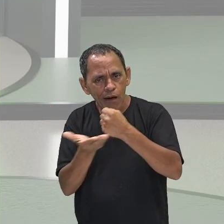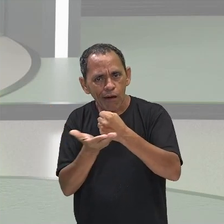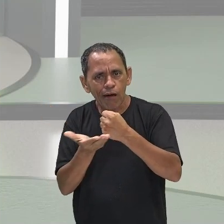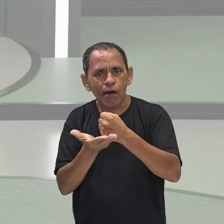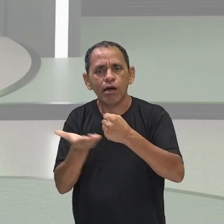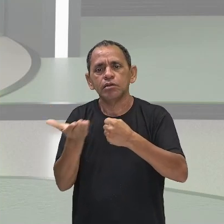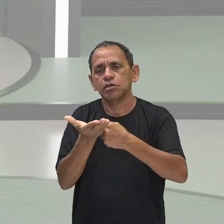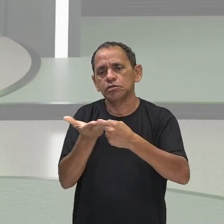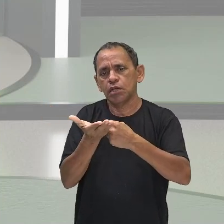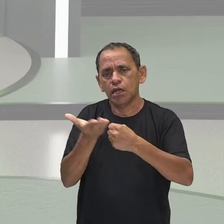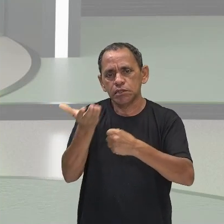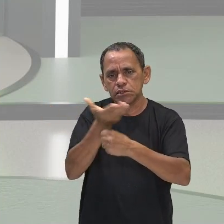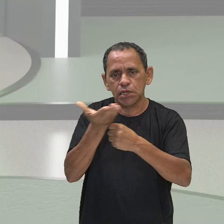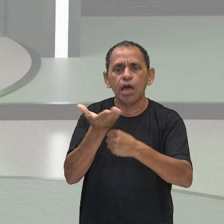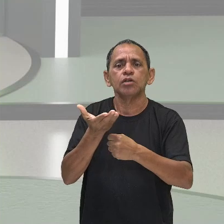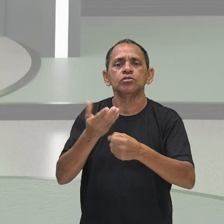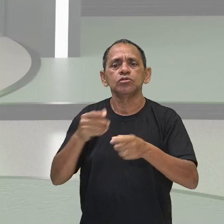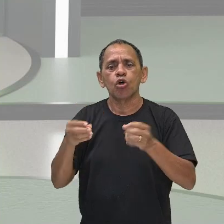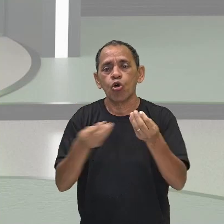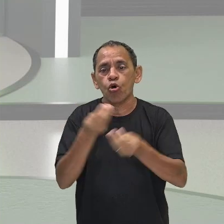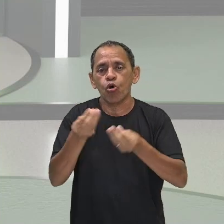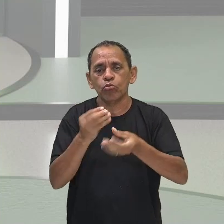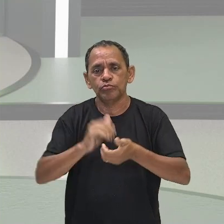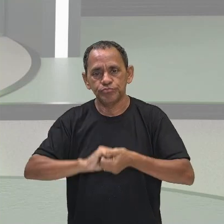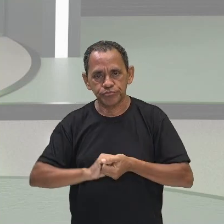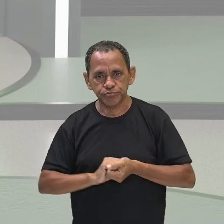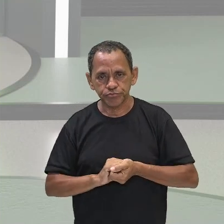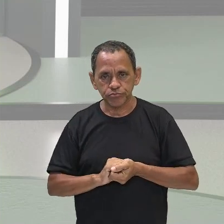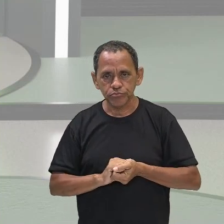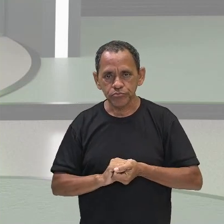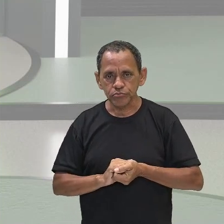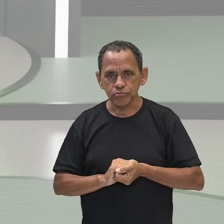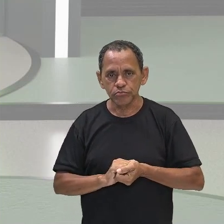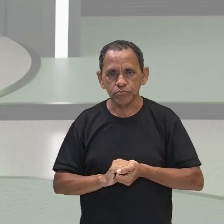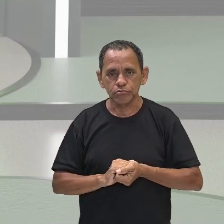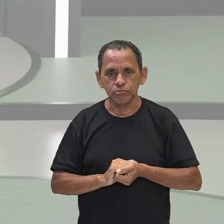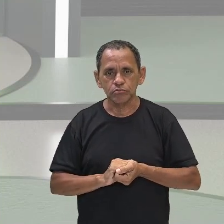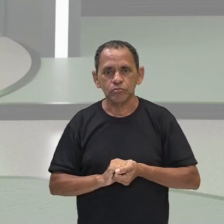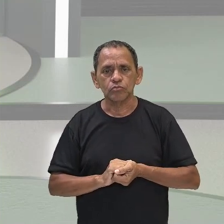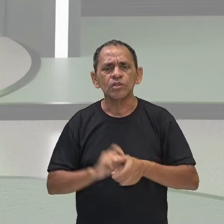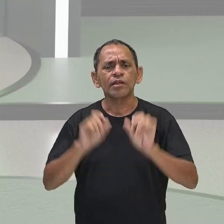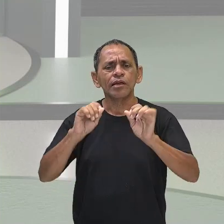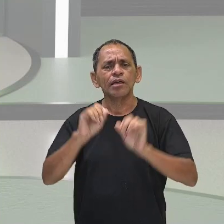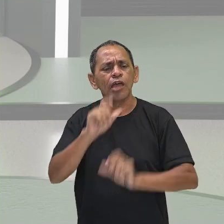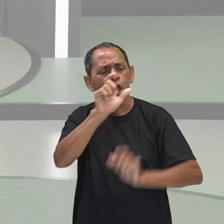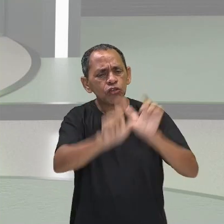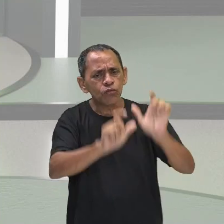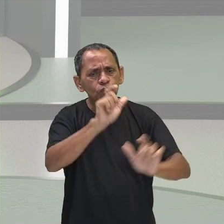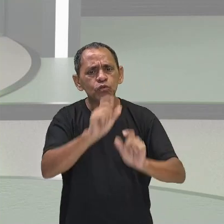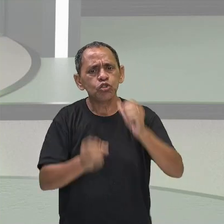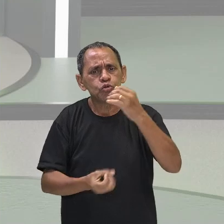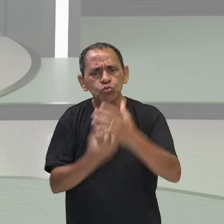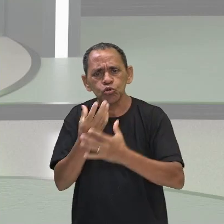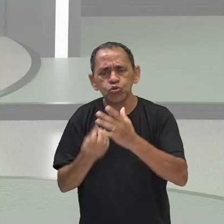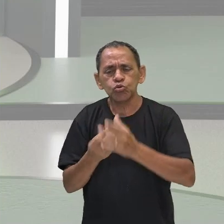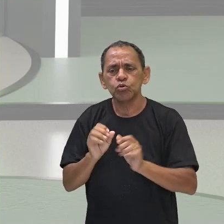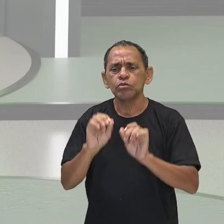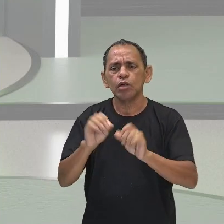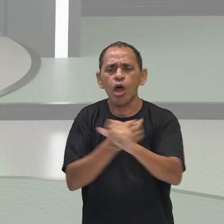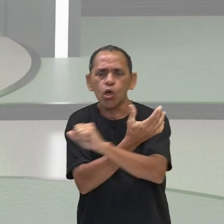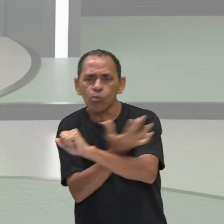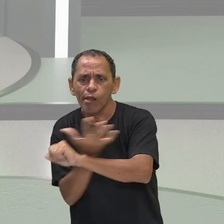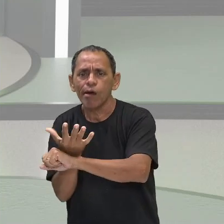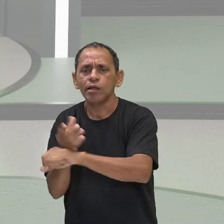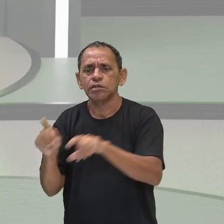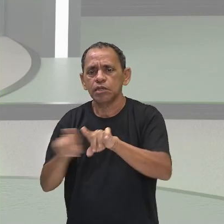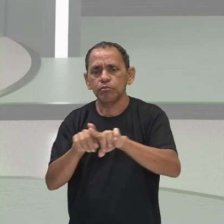dependendo diretamente ou indiretamente daqueles indivíduos que são classificados como produtores, que são as plantas.